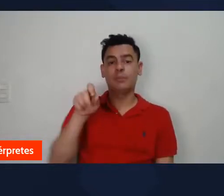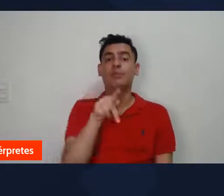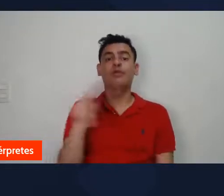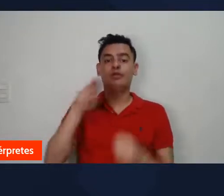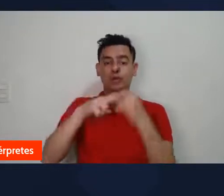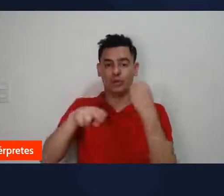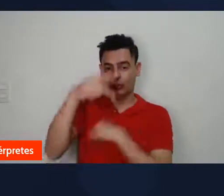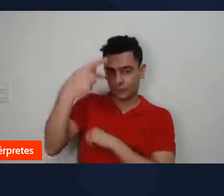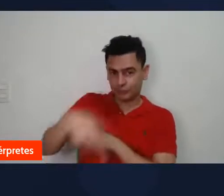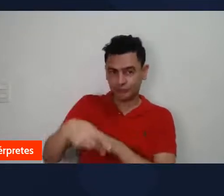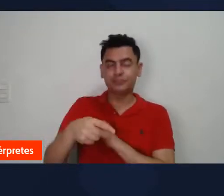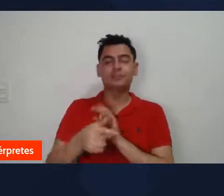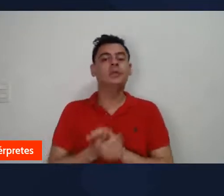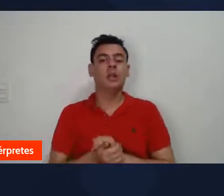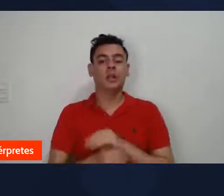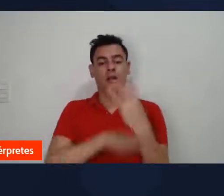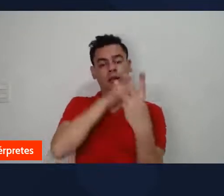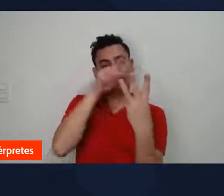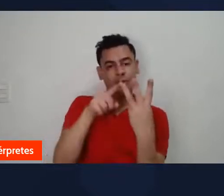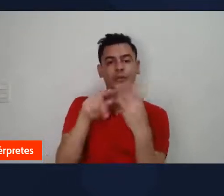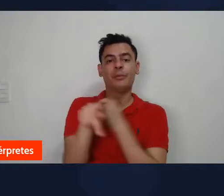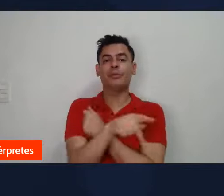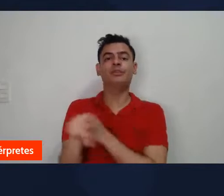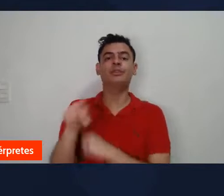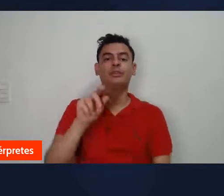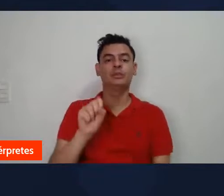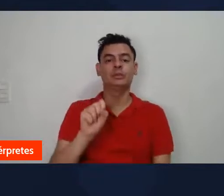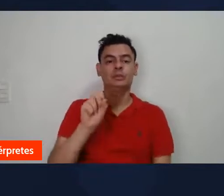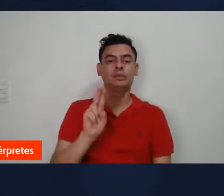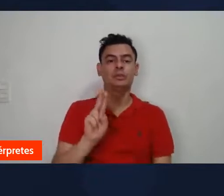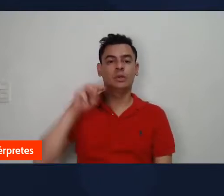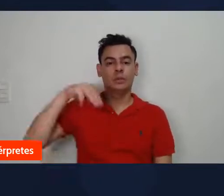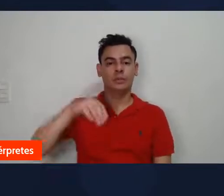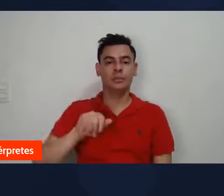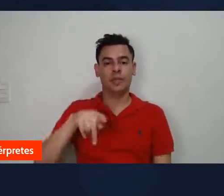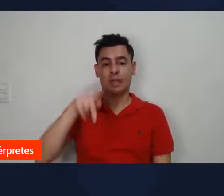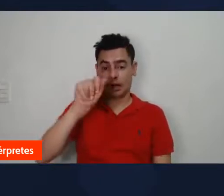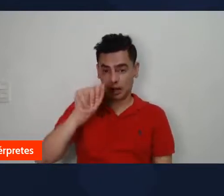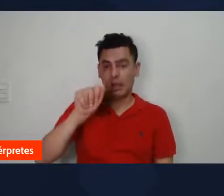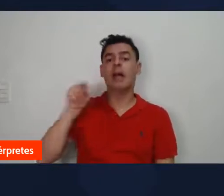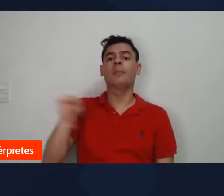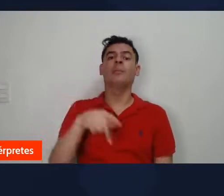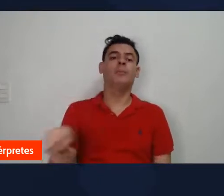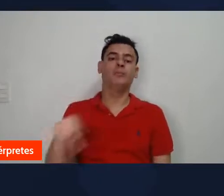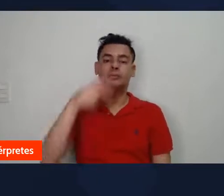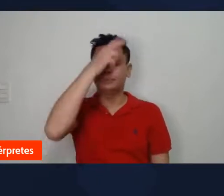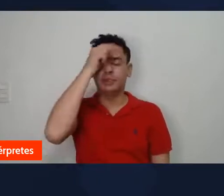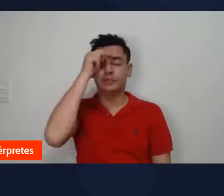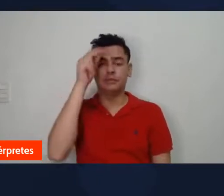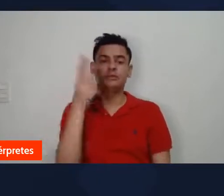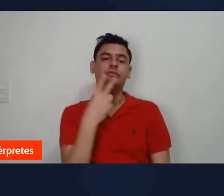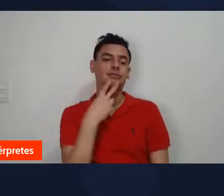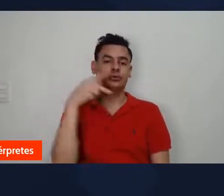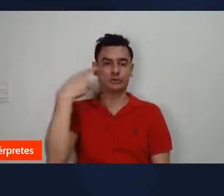Chubica Freitas, que é professora da Rede Municipal de Vitória, e também integrante da